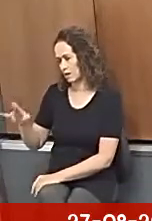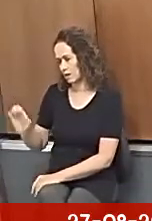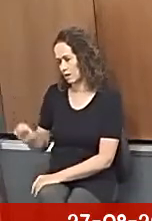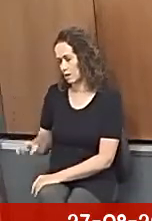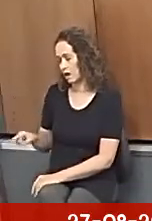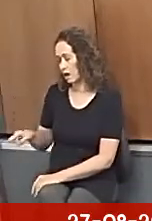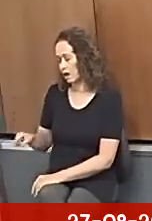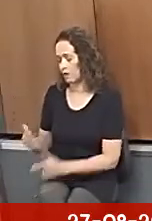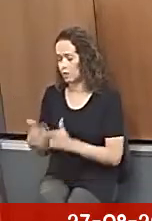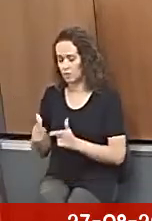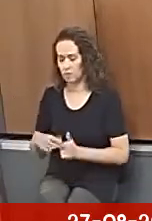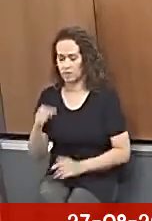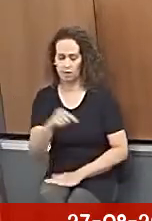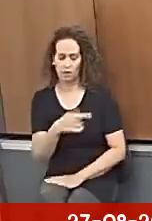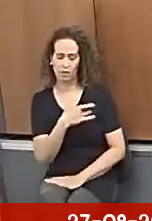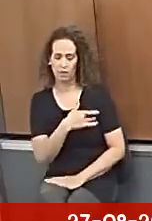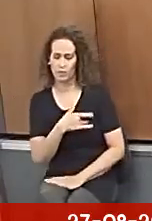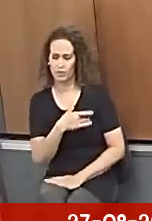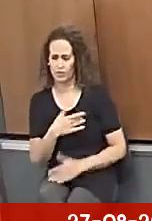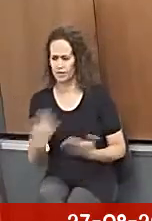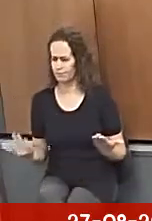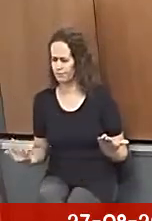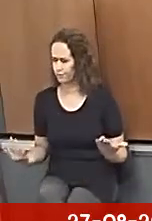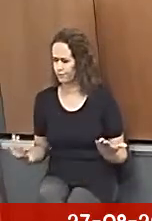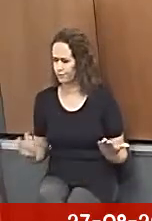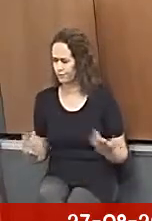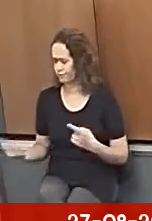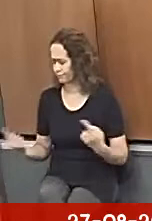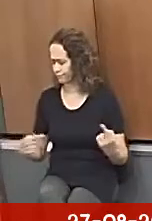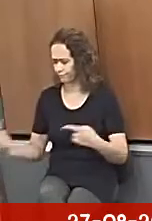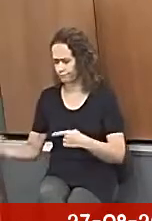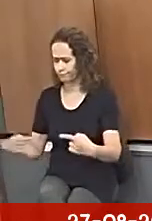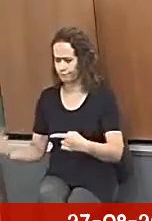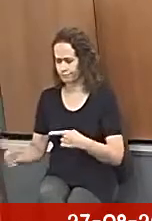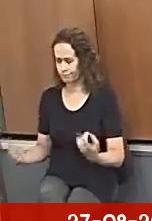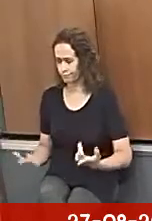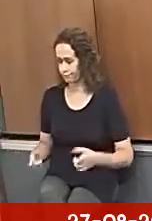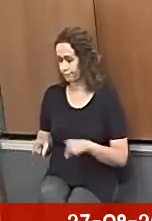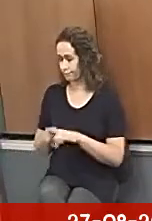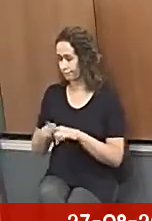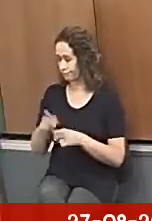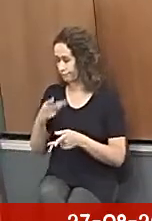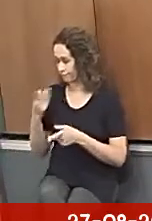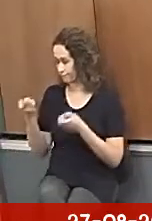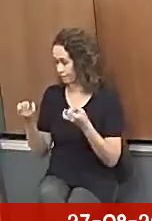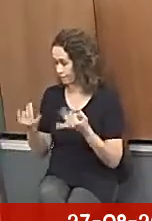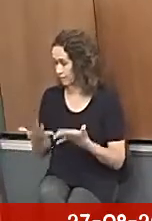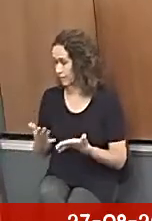o que fala o que abre a bilheteria já vendeu todos os ingressos